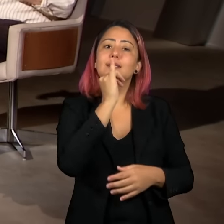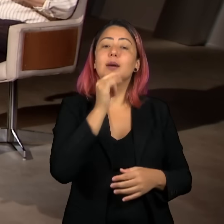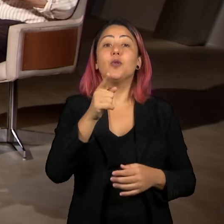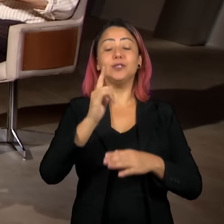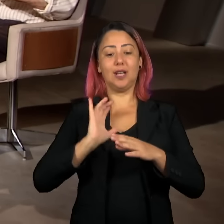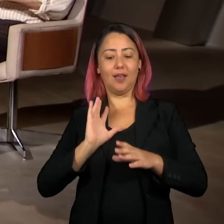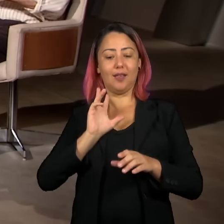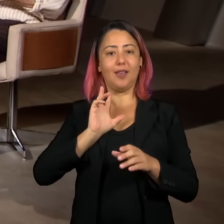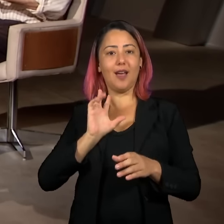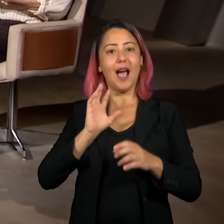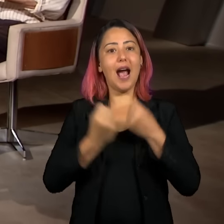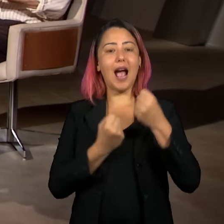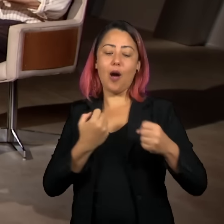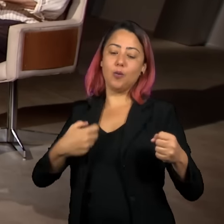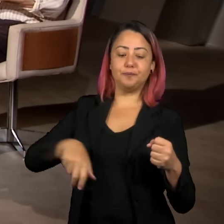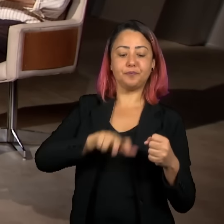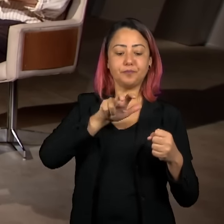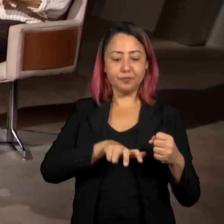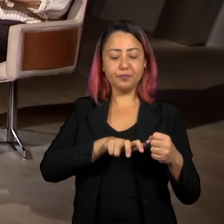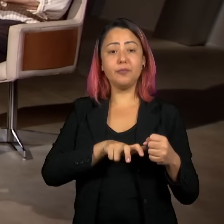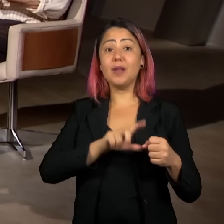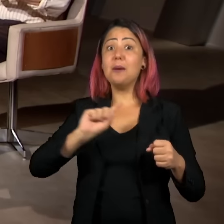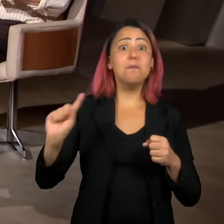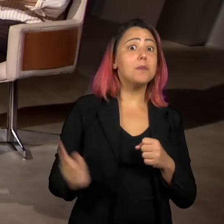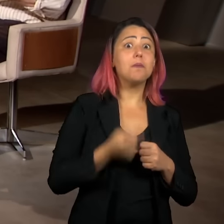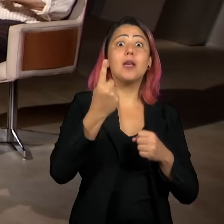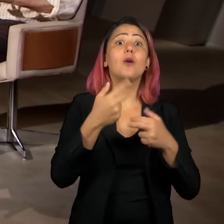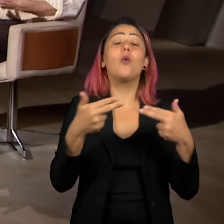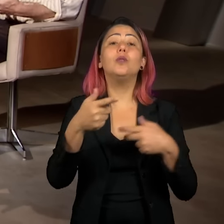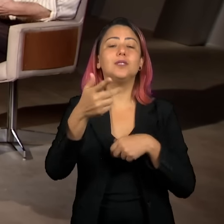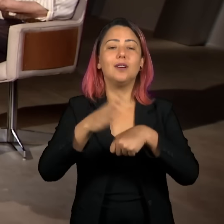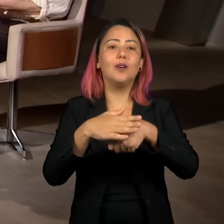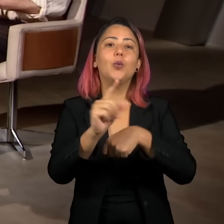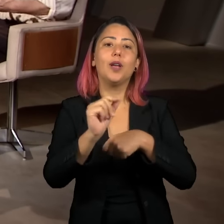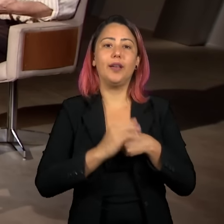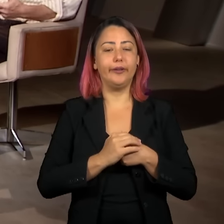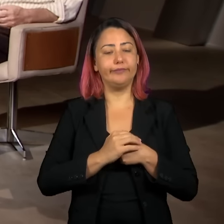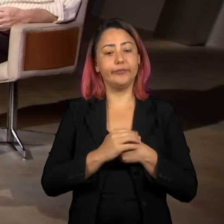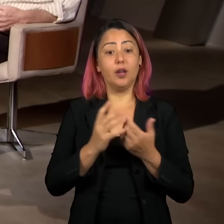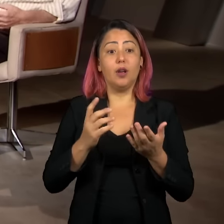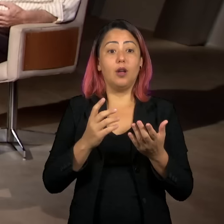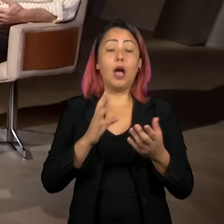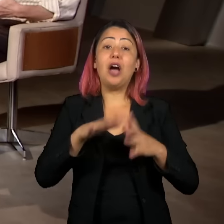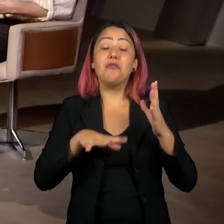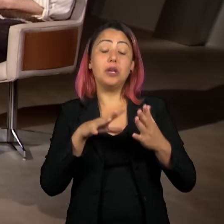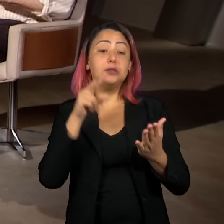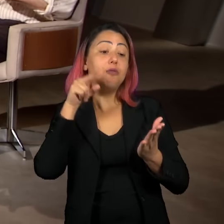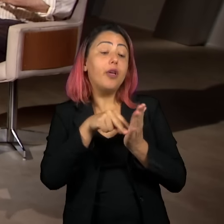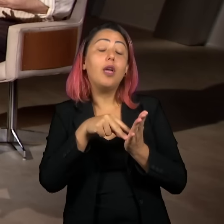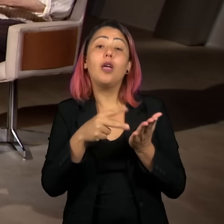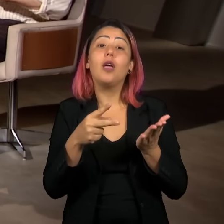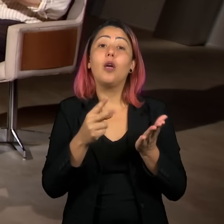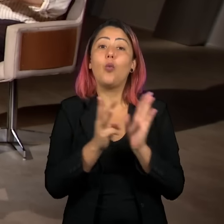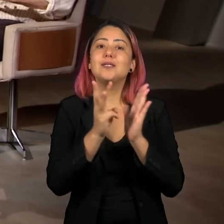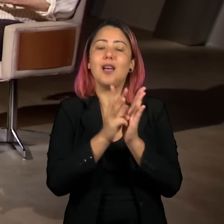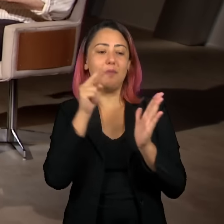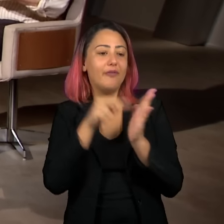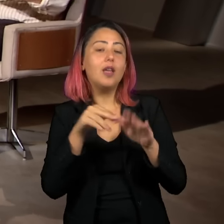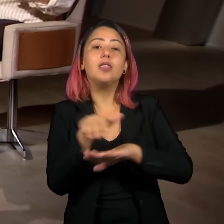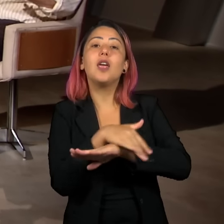a para B primeira coisa que você faz você entra lá no Google no né no a para verificar que jeito que você